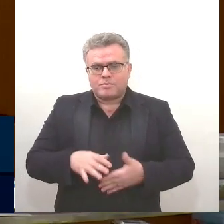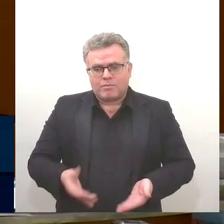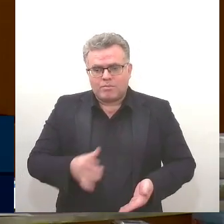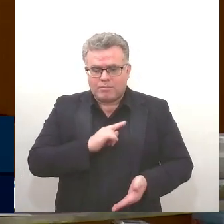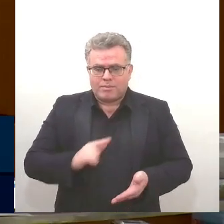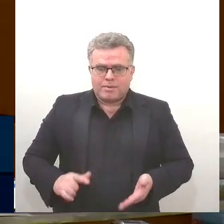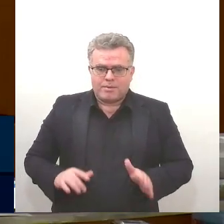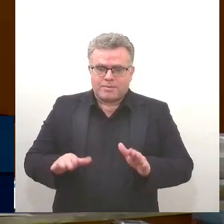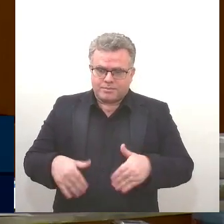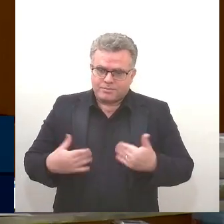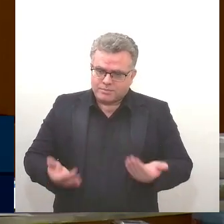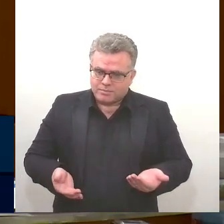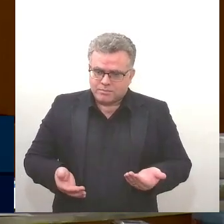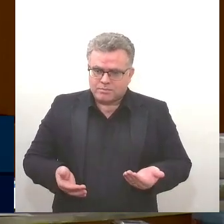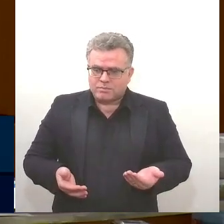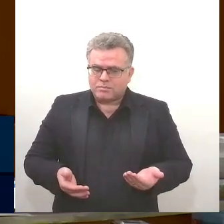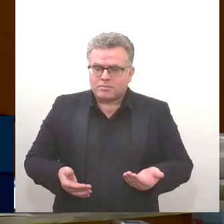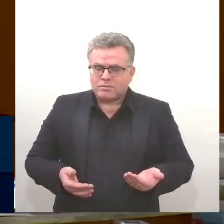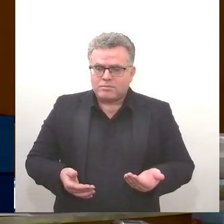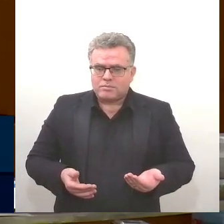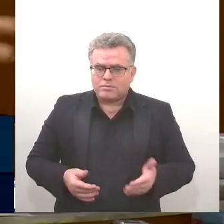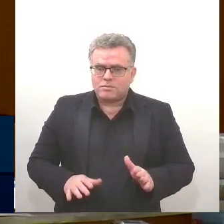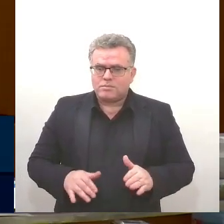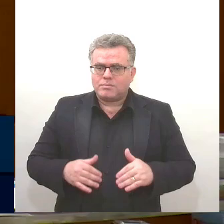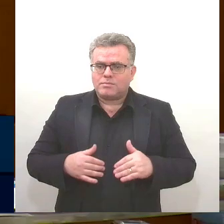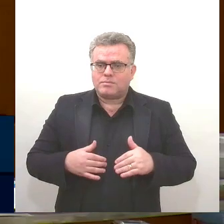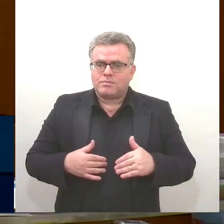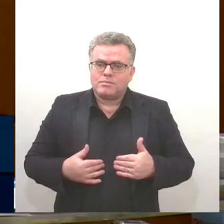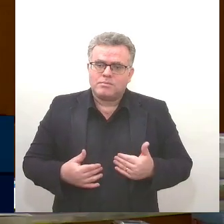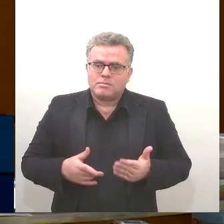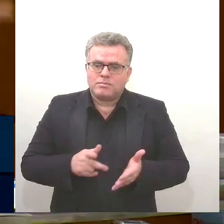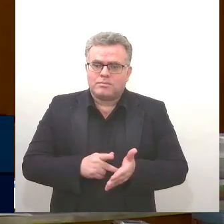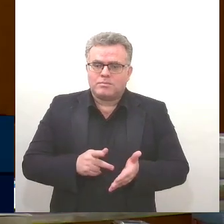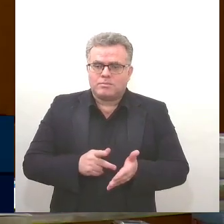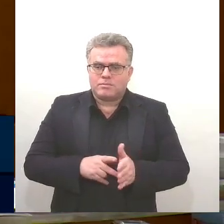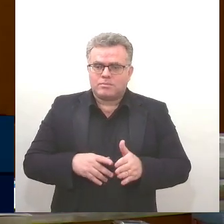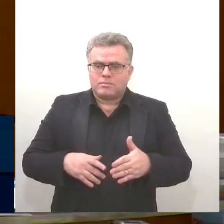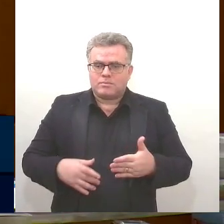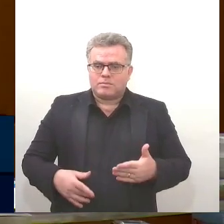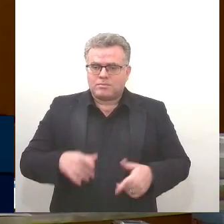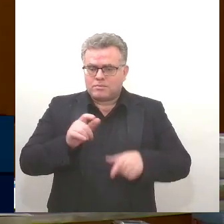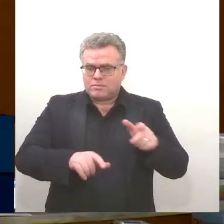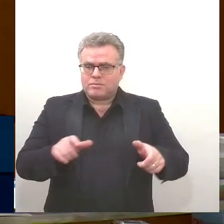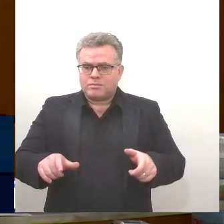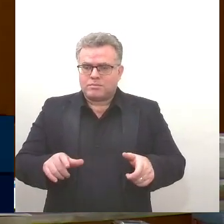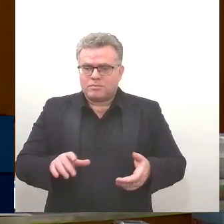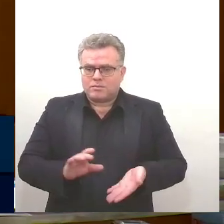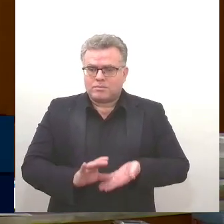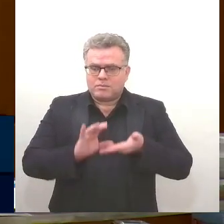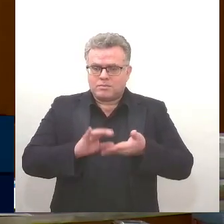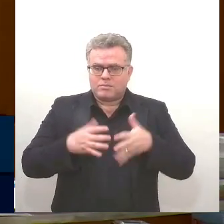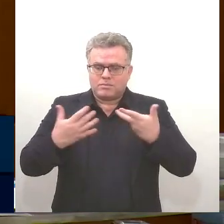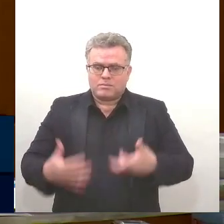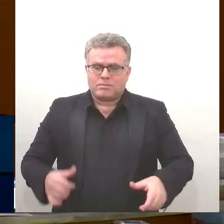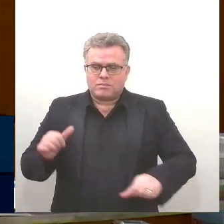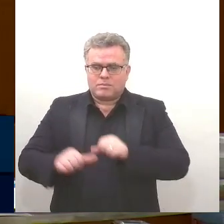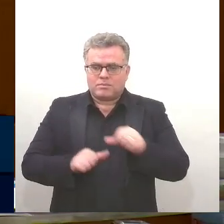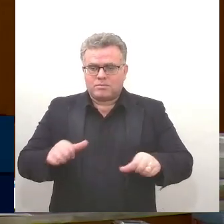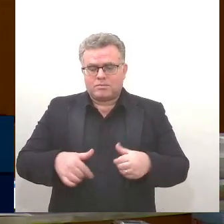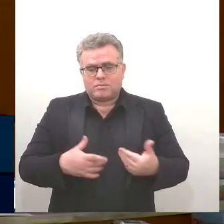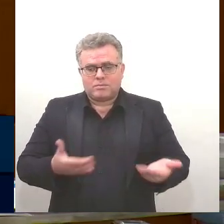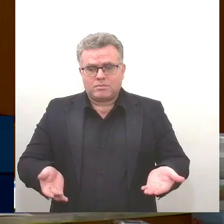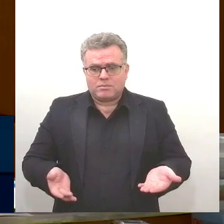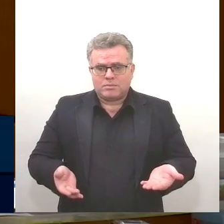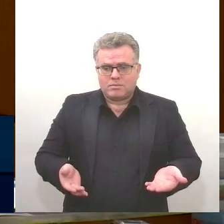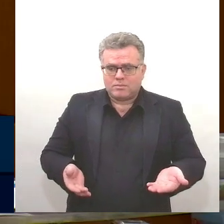atuais né as atuais pessoas que estão no conselho não quer mudança né porque se quisesse pelo menos